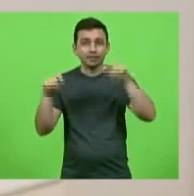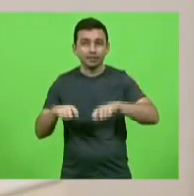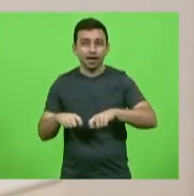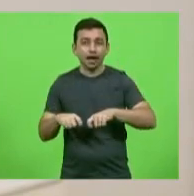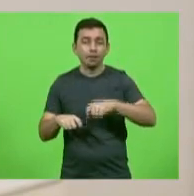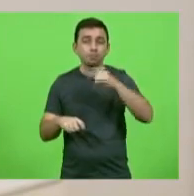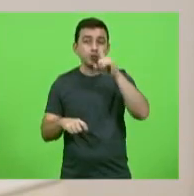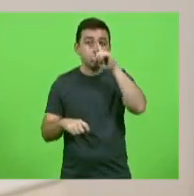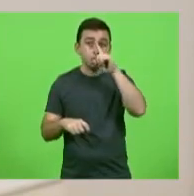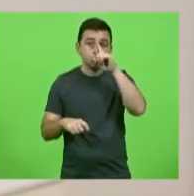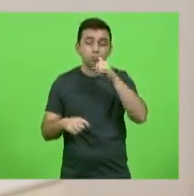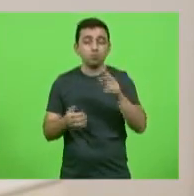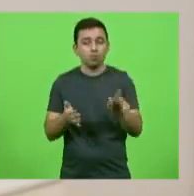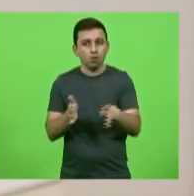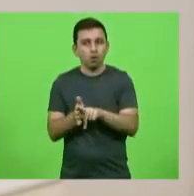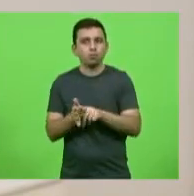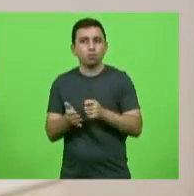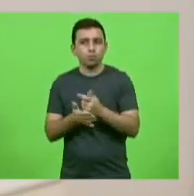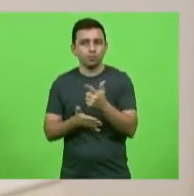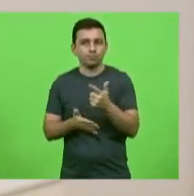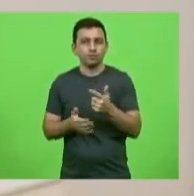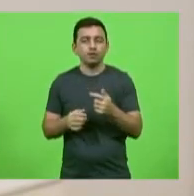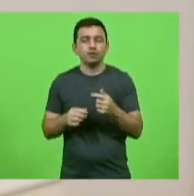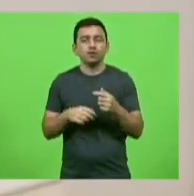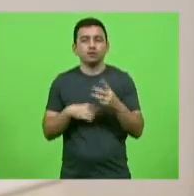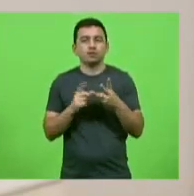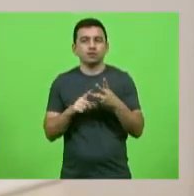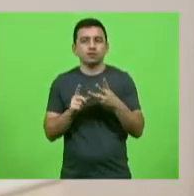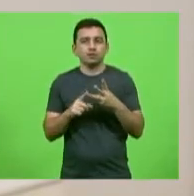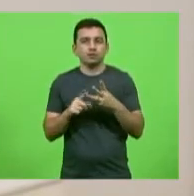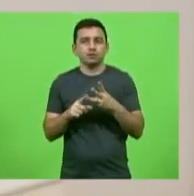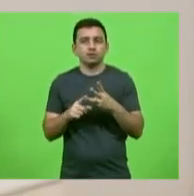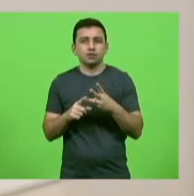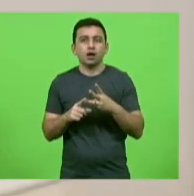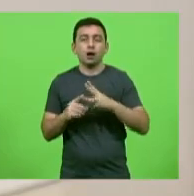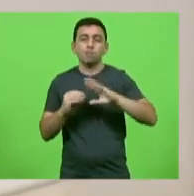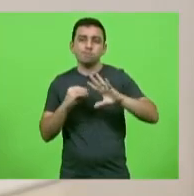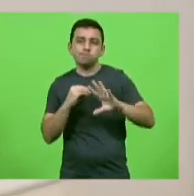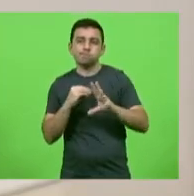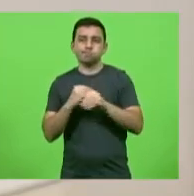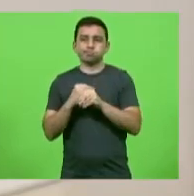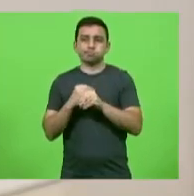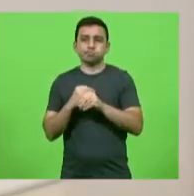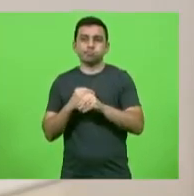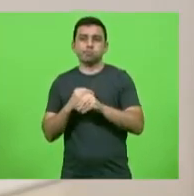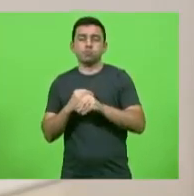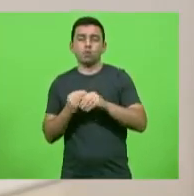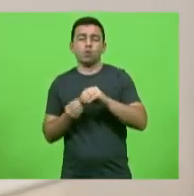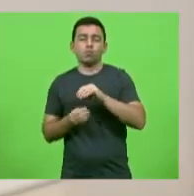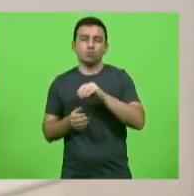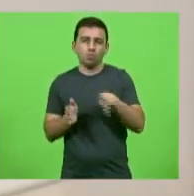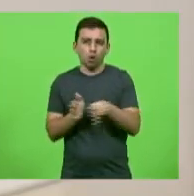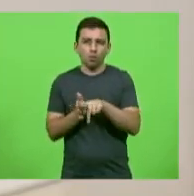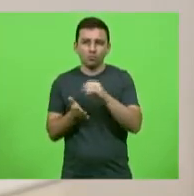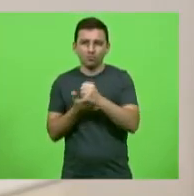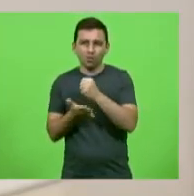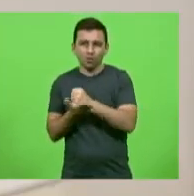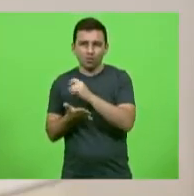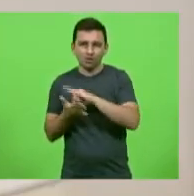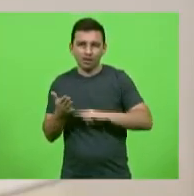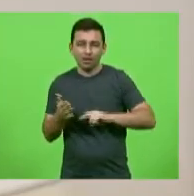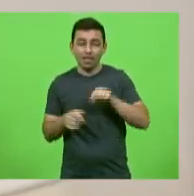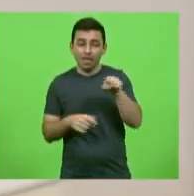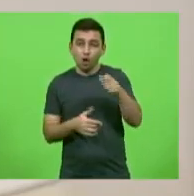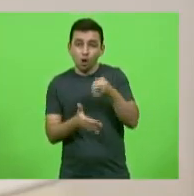inerentes à operação. 3. Inserção de dispositivo no contrato, um instrumento equivalente que obrigue o contratado a